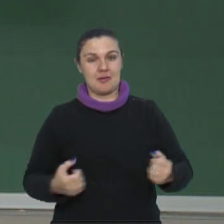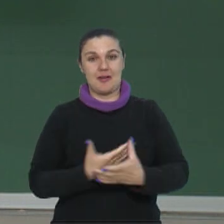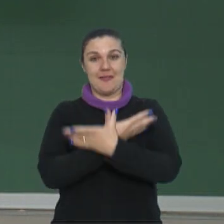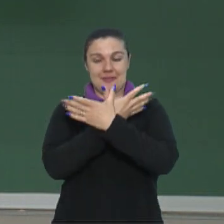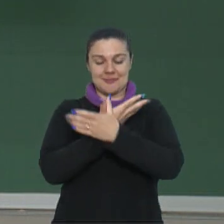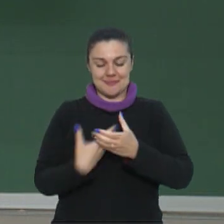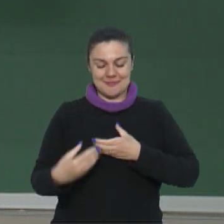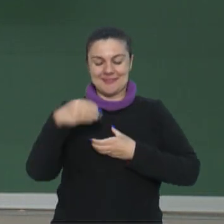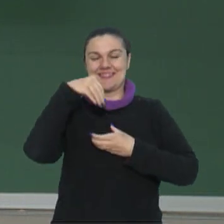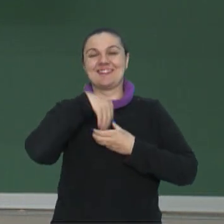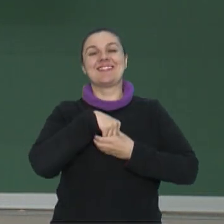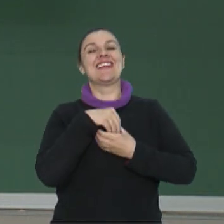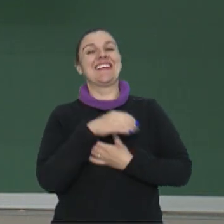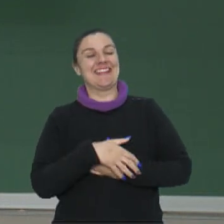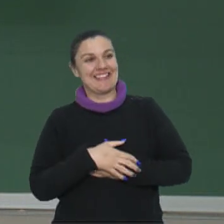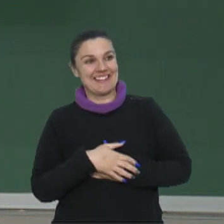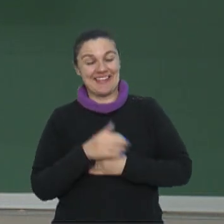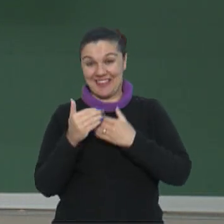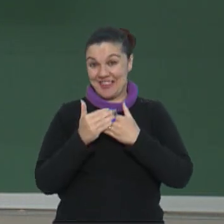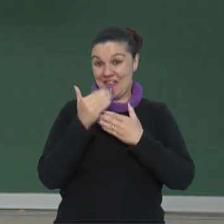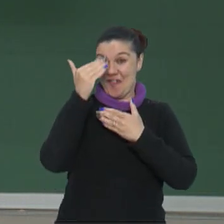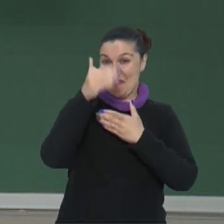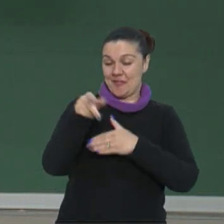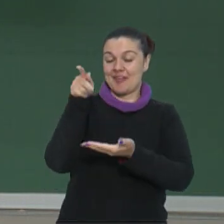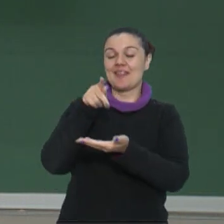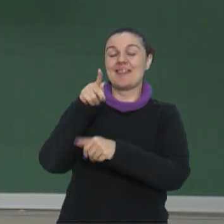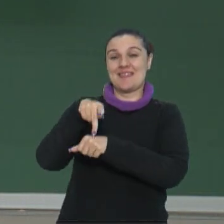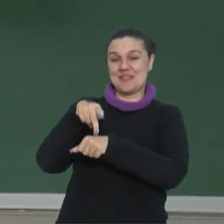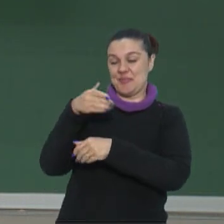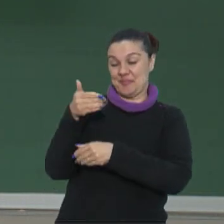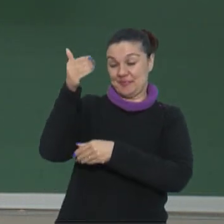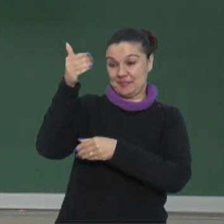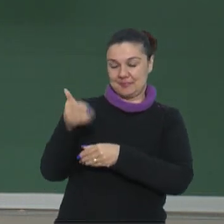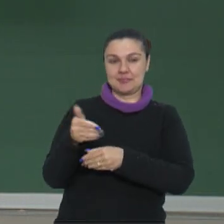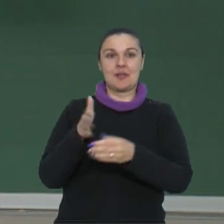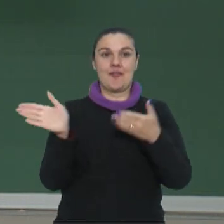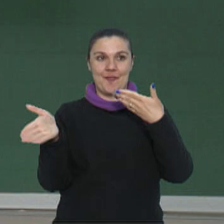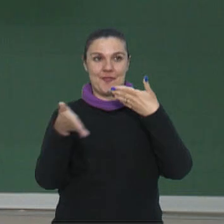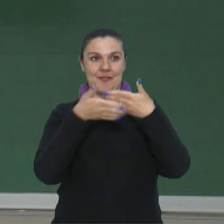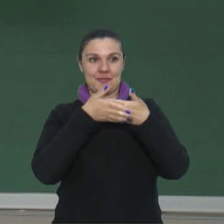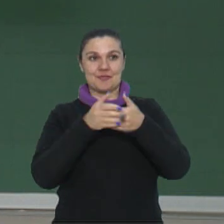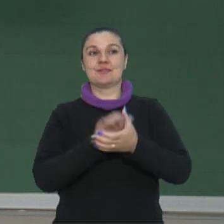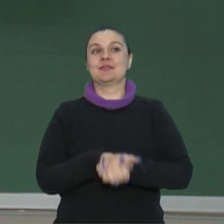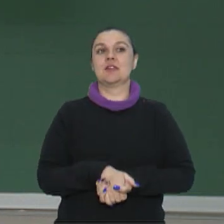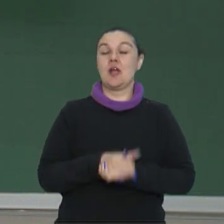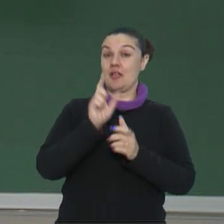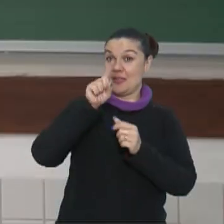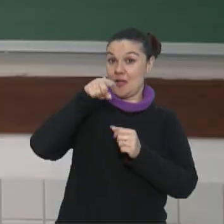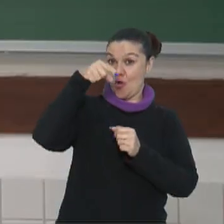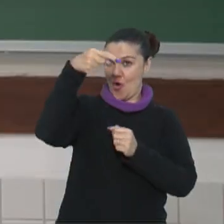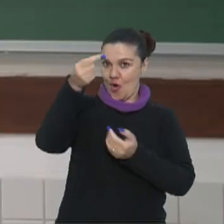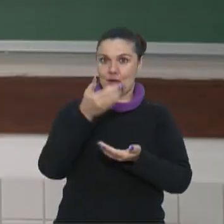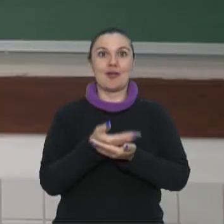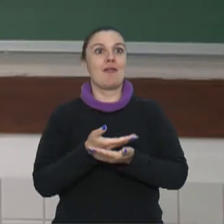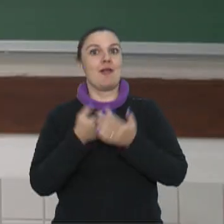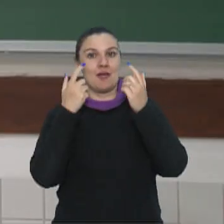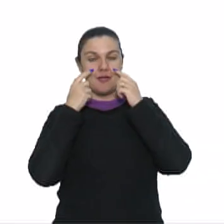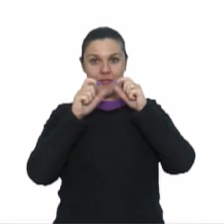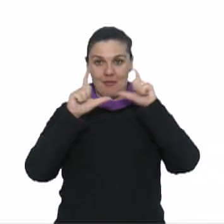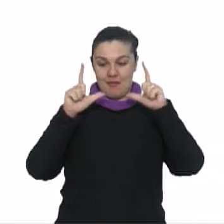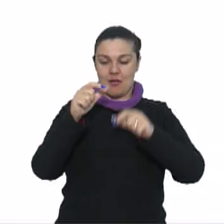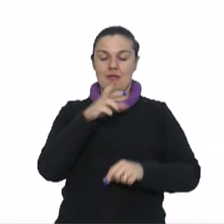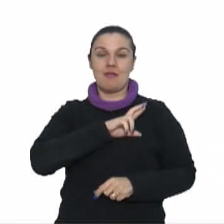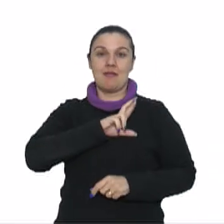de você. E não nessa pedra. Fechou? Próxima aula. Oh.